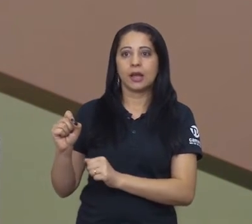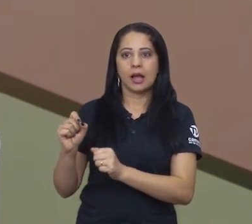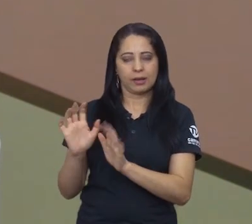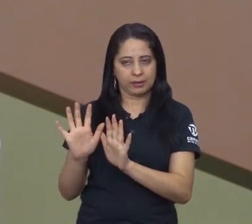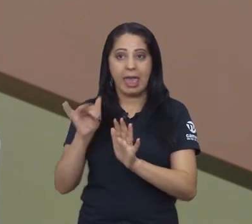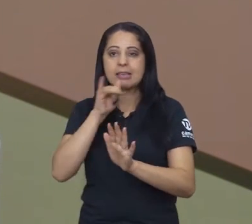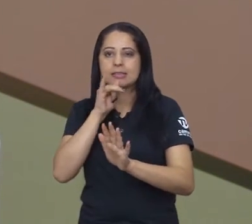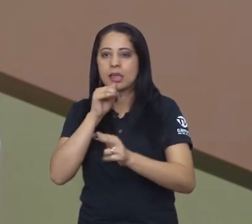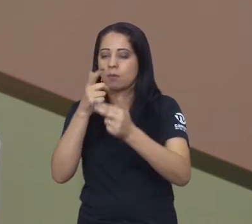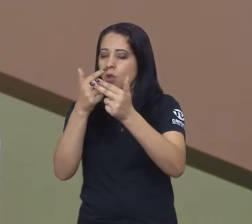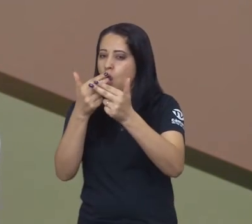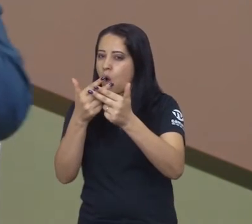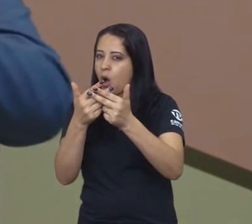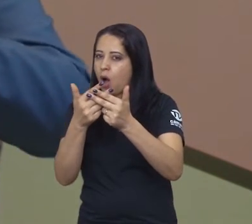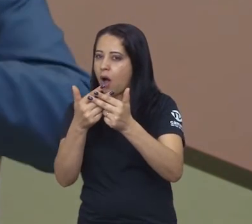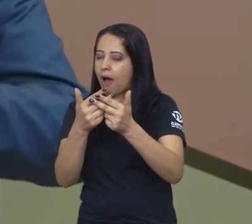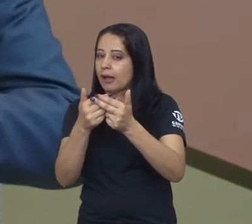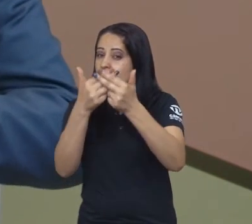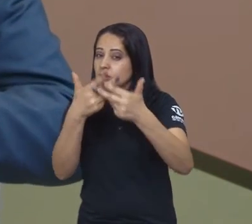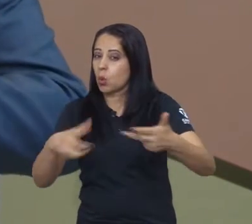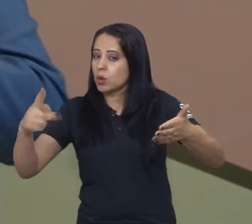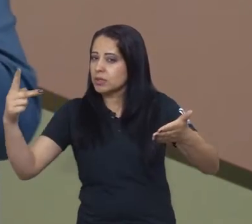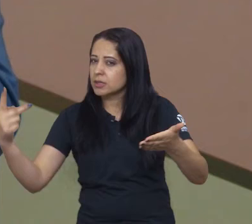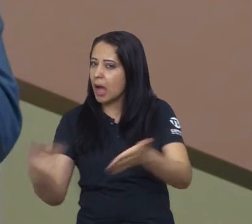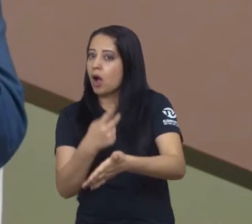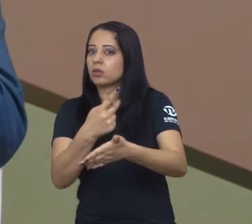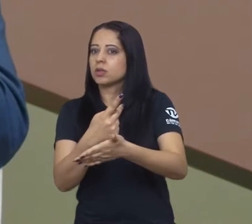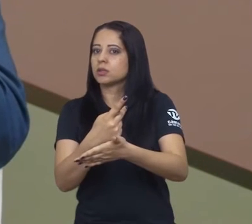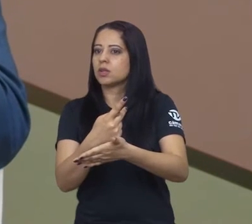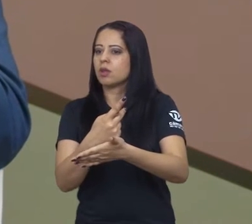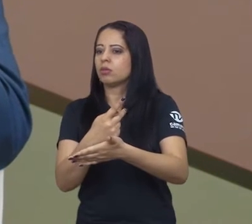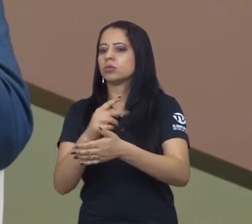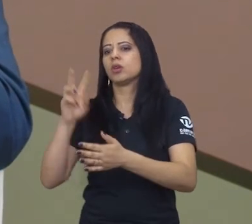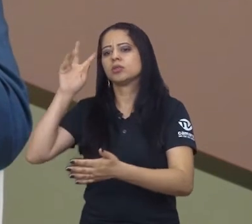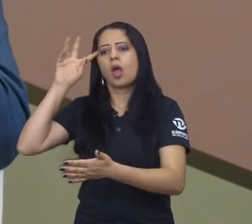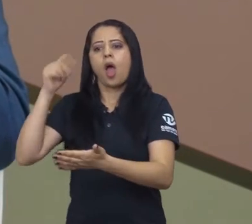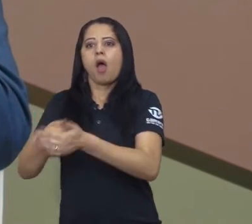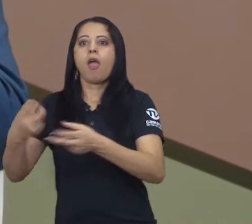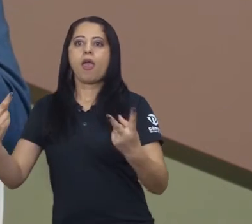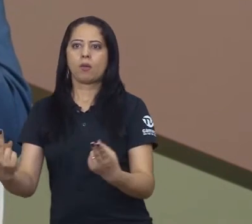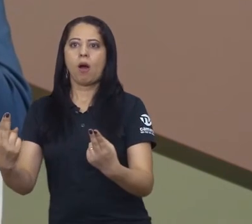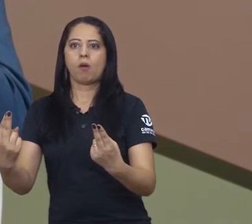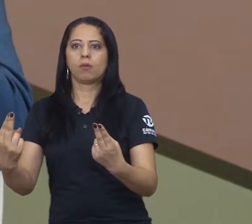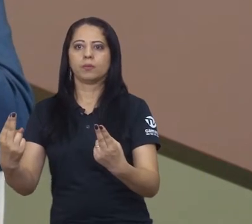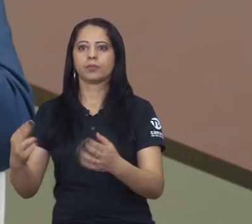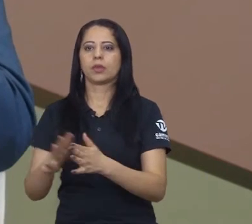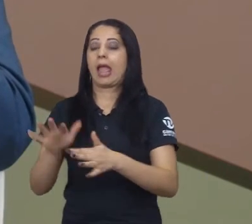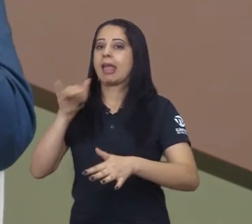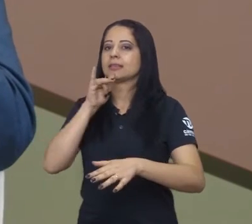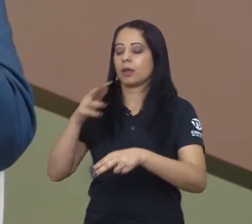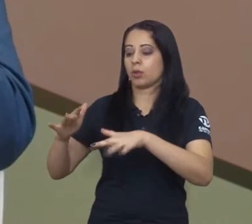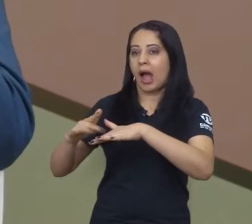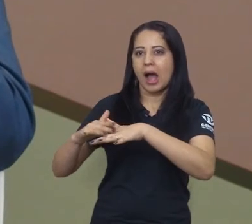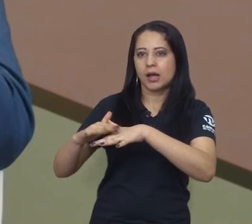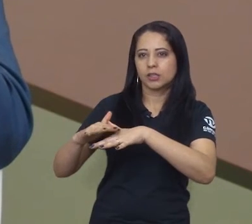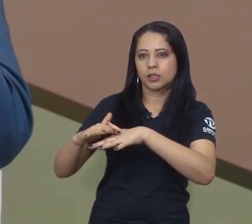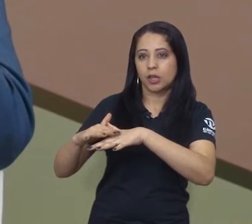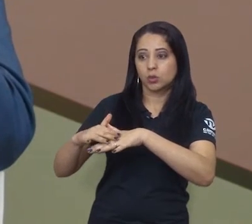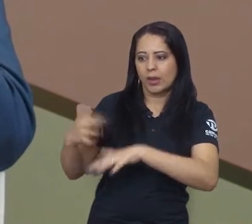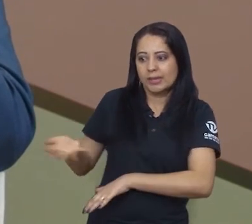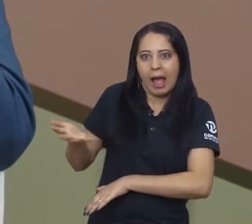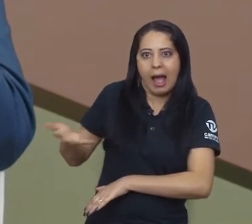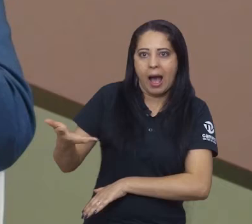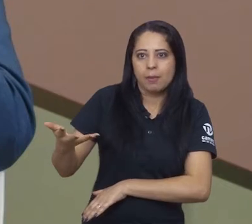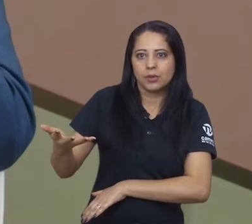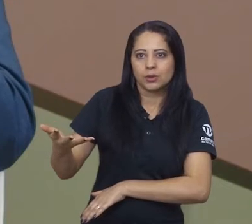acontecem você resolve na mesma proporção só que eu costumo dizer que o seguinte a doença ela vai a cavalo mas a saúde volta